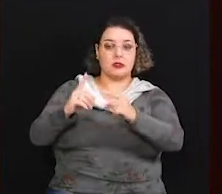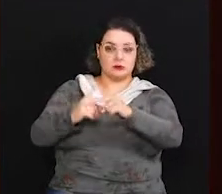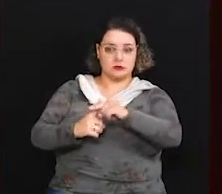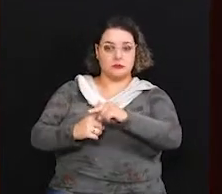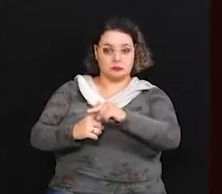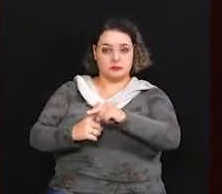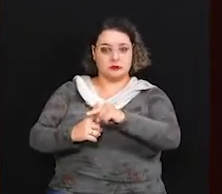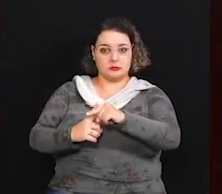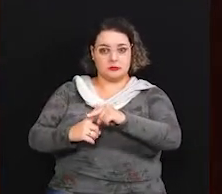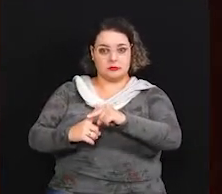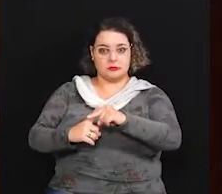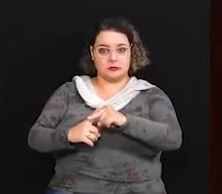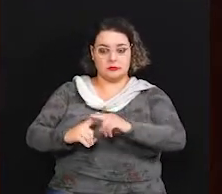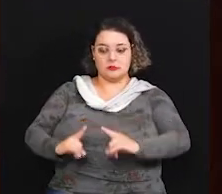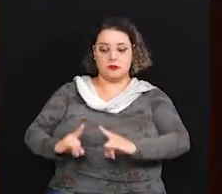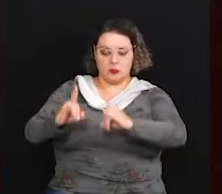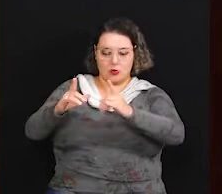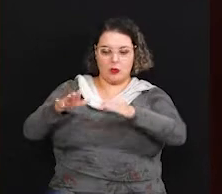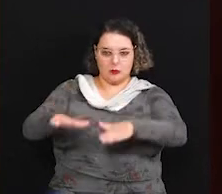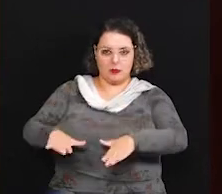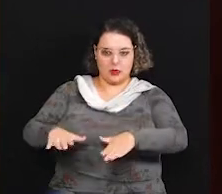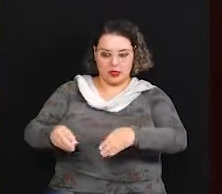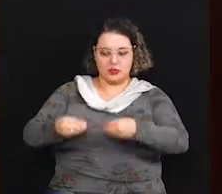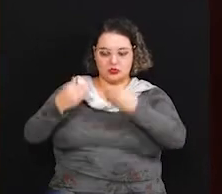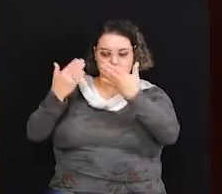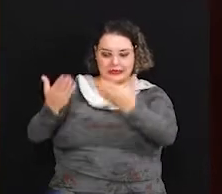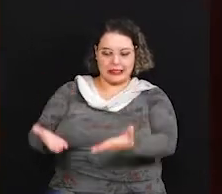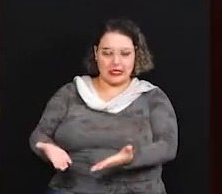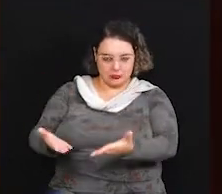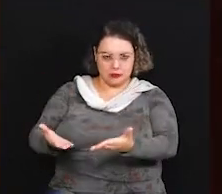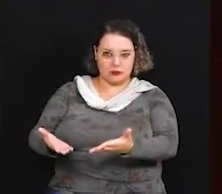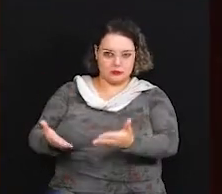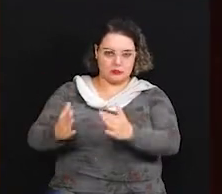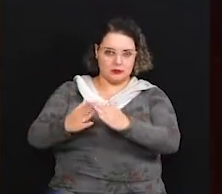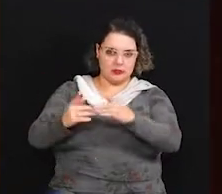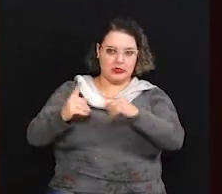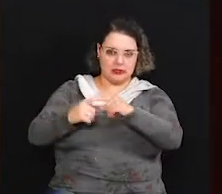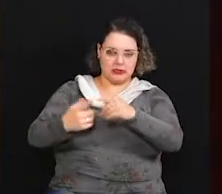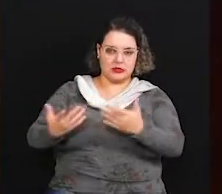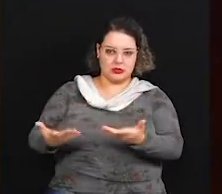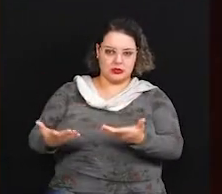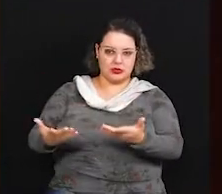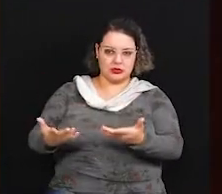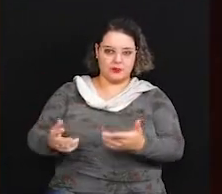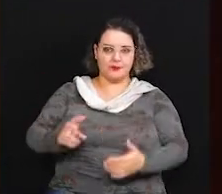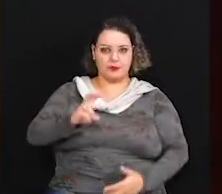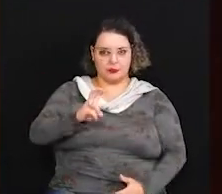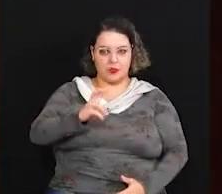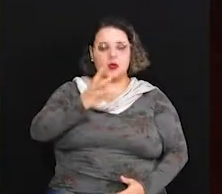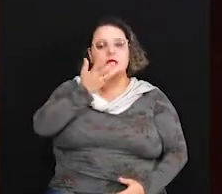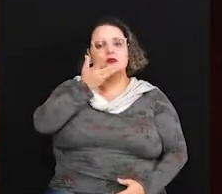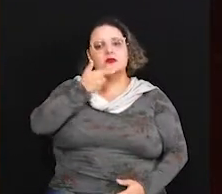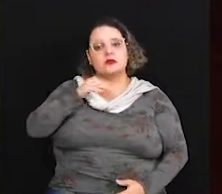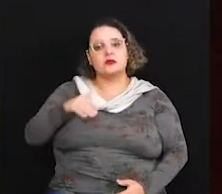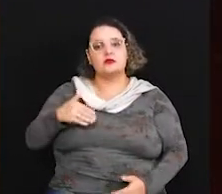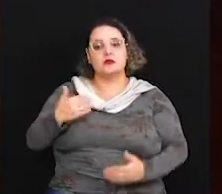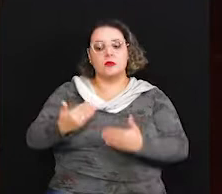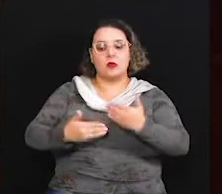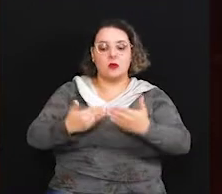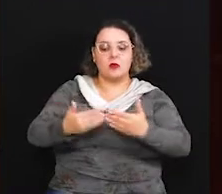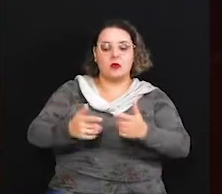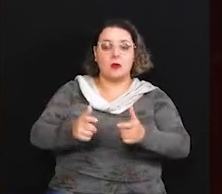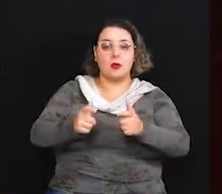vamos dizer, num prédio cedido pela igreja. Então começou parece que com 5 crianças, depois foi indo,